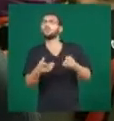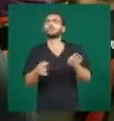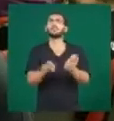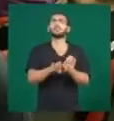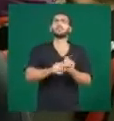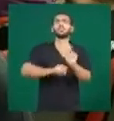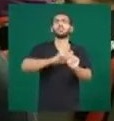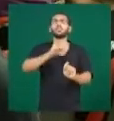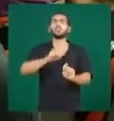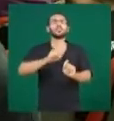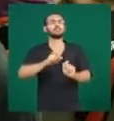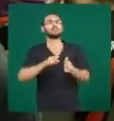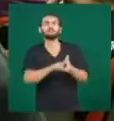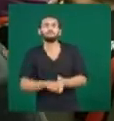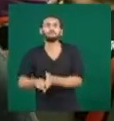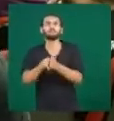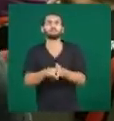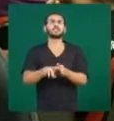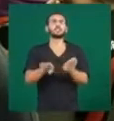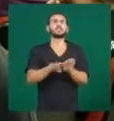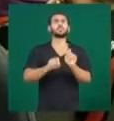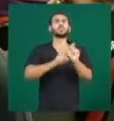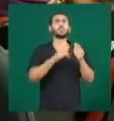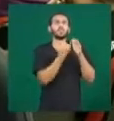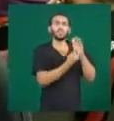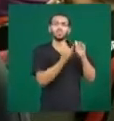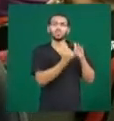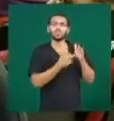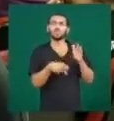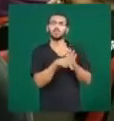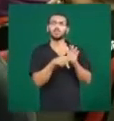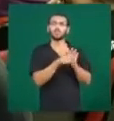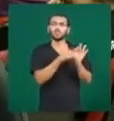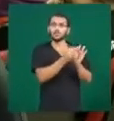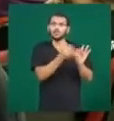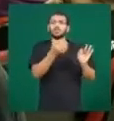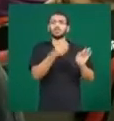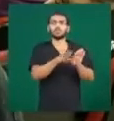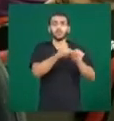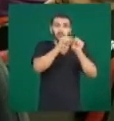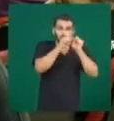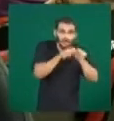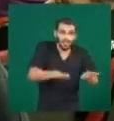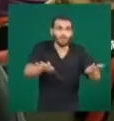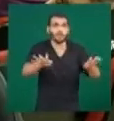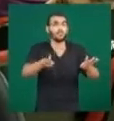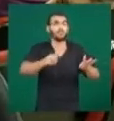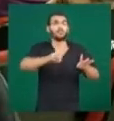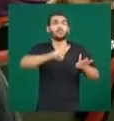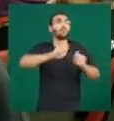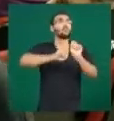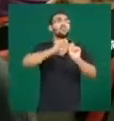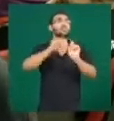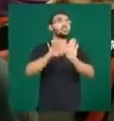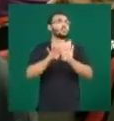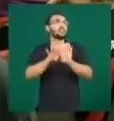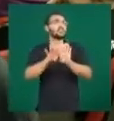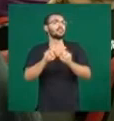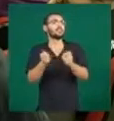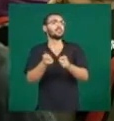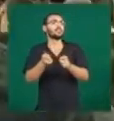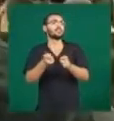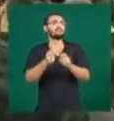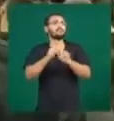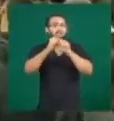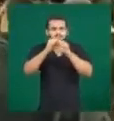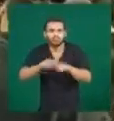linhas de pesquisa e o que é feito no nosso instituto, não só para divulgar o que é feito no nosso Instituto de Física, mas também em outras universidades de